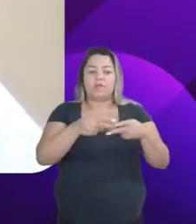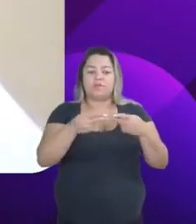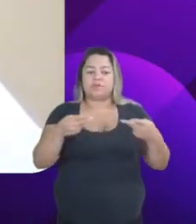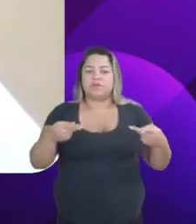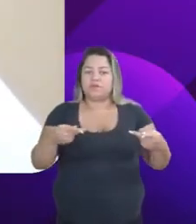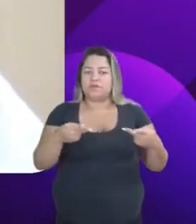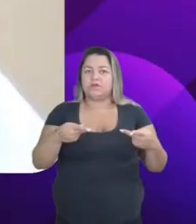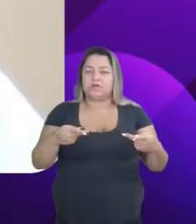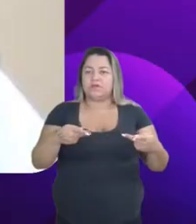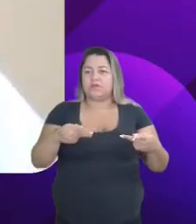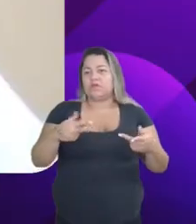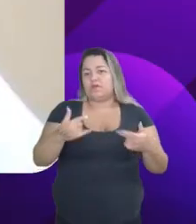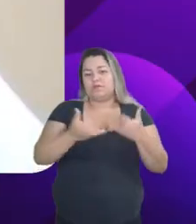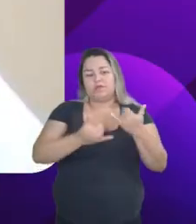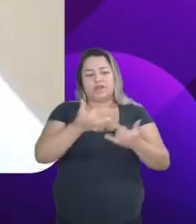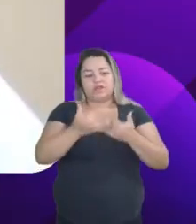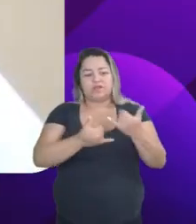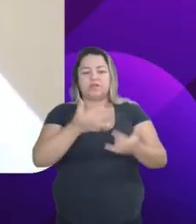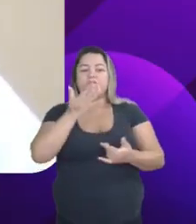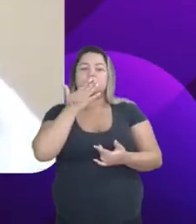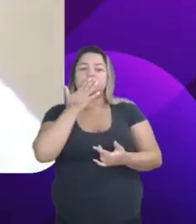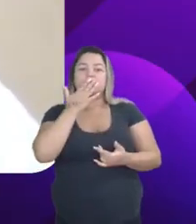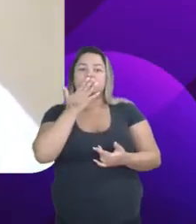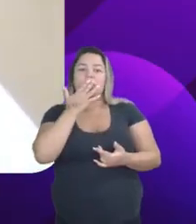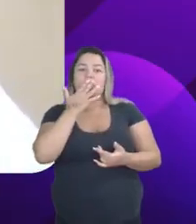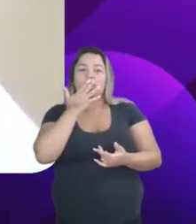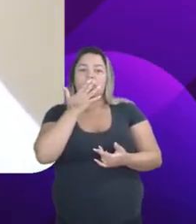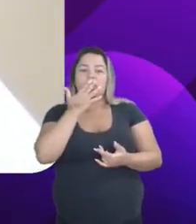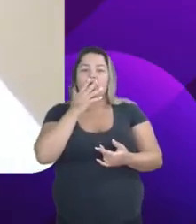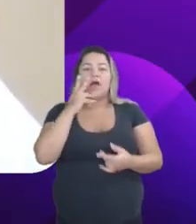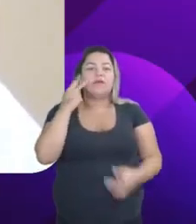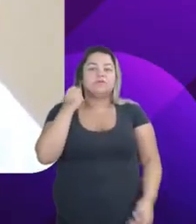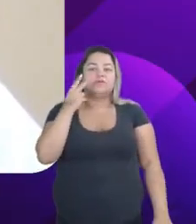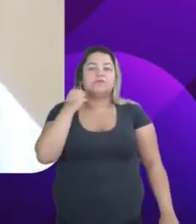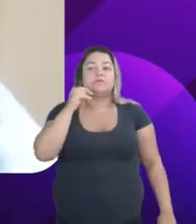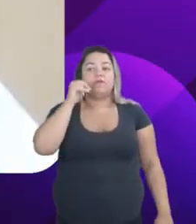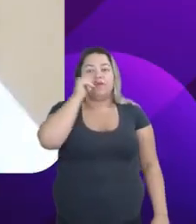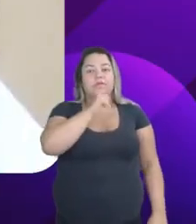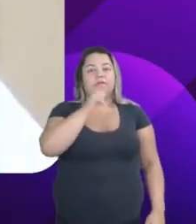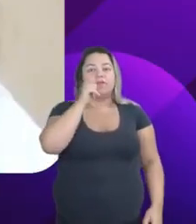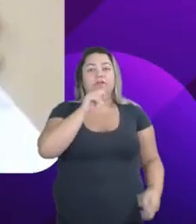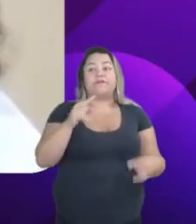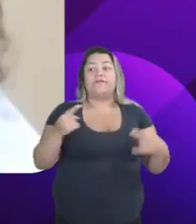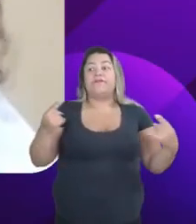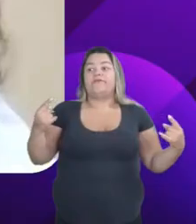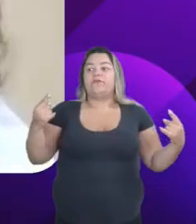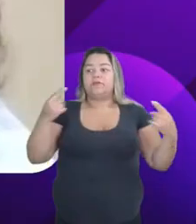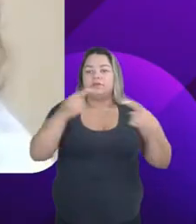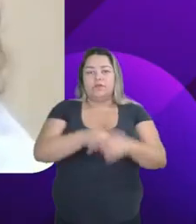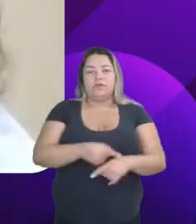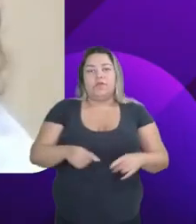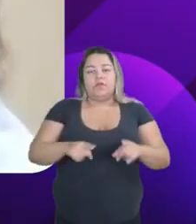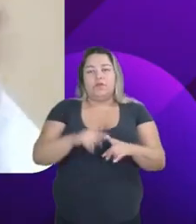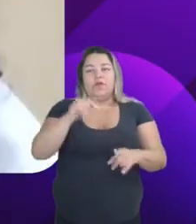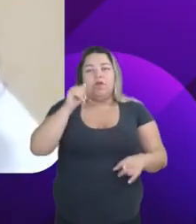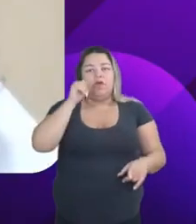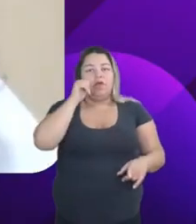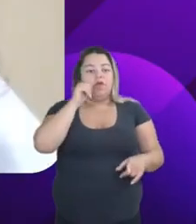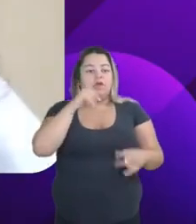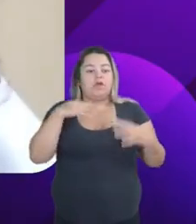carrinhos, roupinhas na cor azul. Se for uma menina, nós vamos inverter. Nós vamos trazer roupas